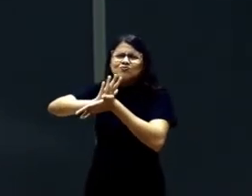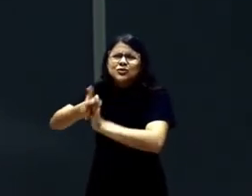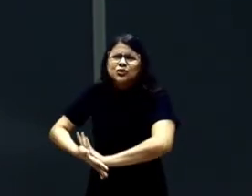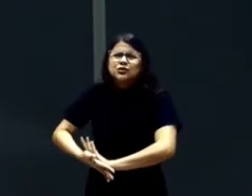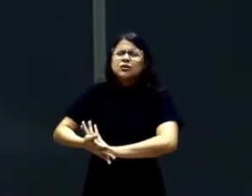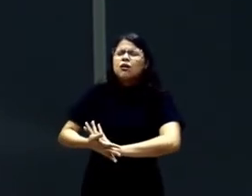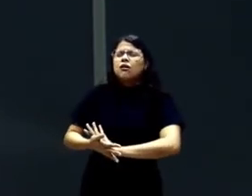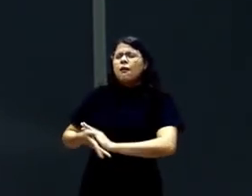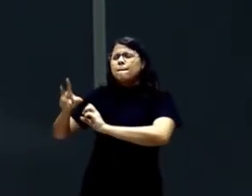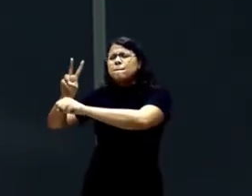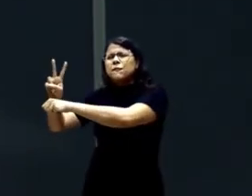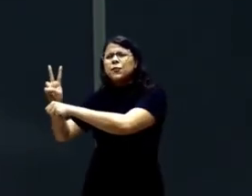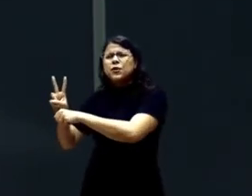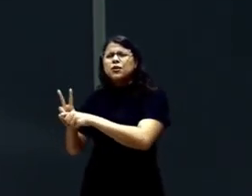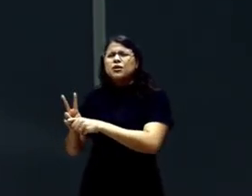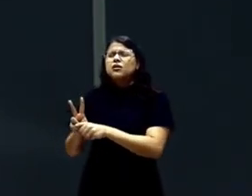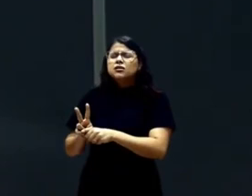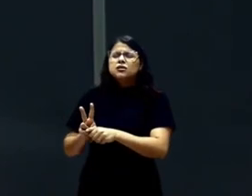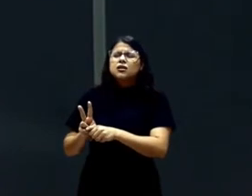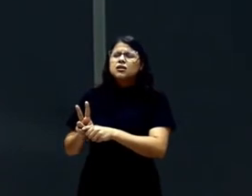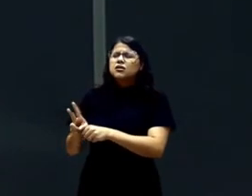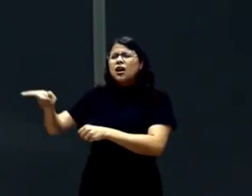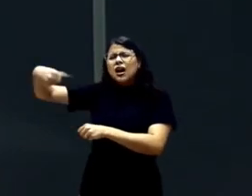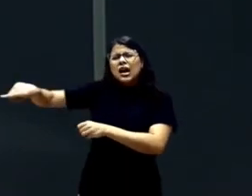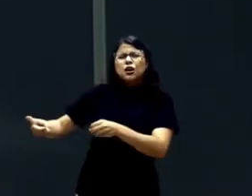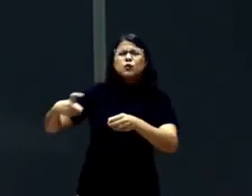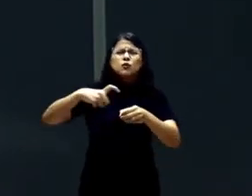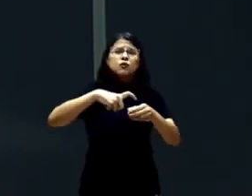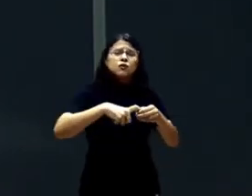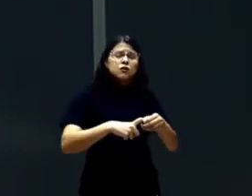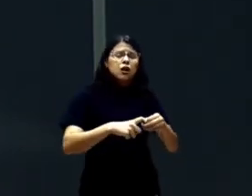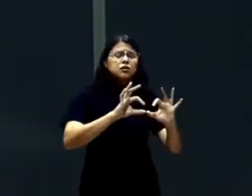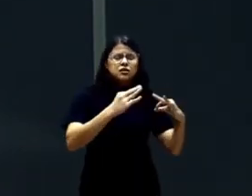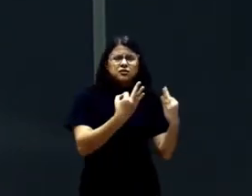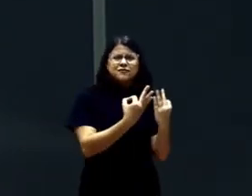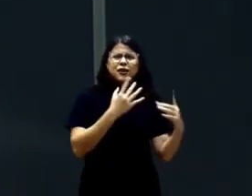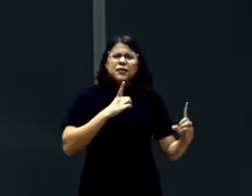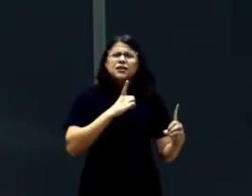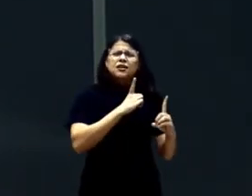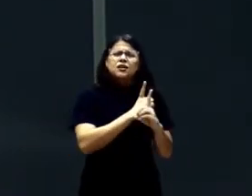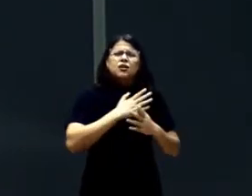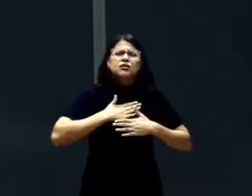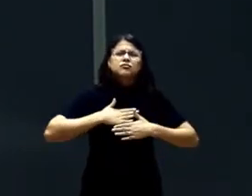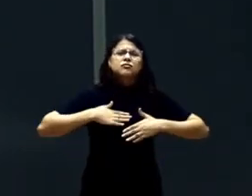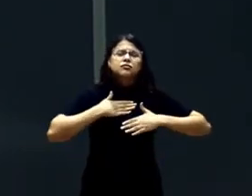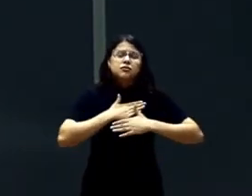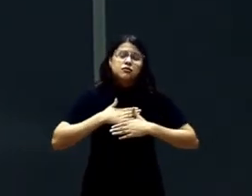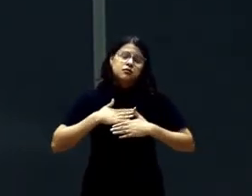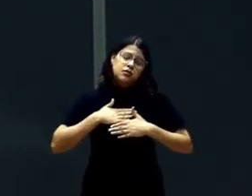Teu precioso sangue. Traga-os de volta às suas famílias. Pai, muito obrigado, Senhor. Nós